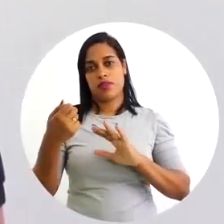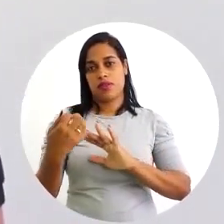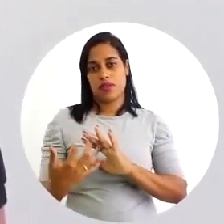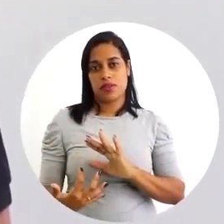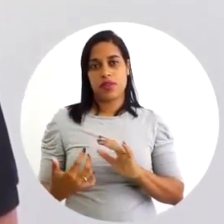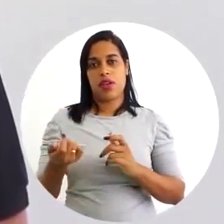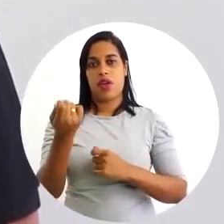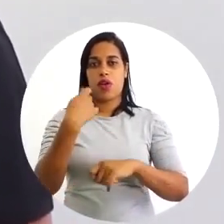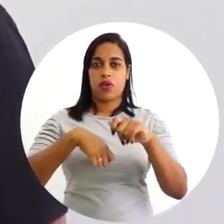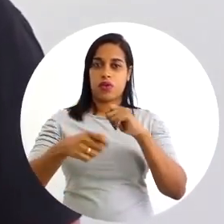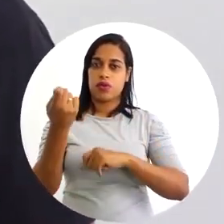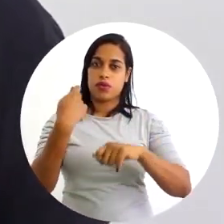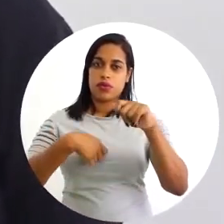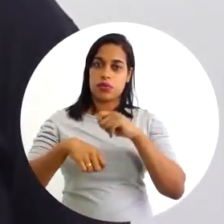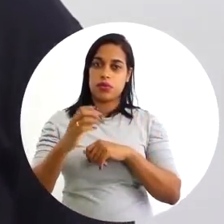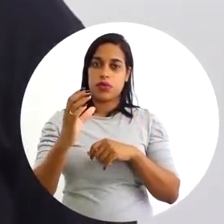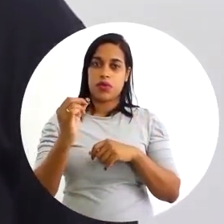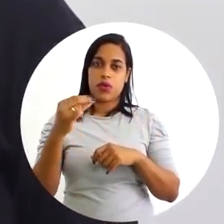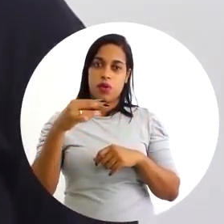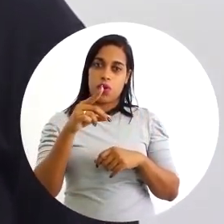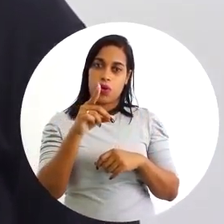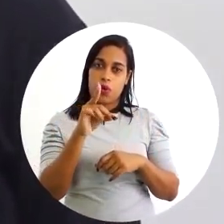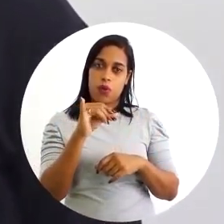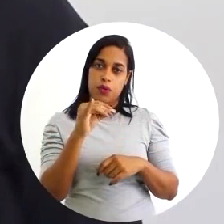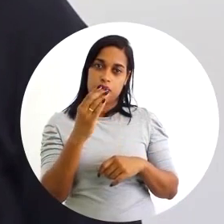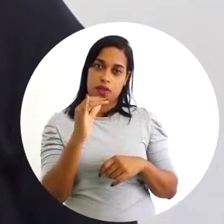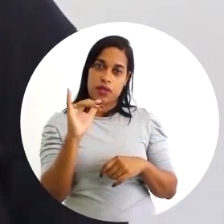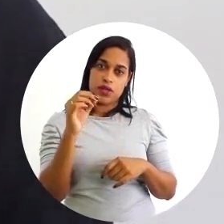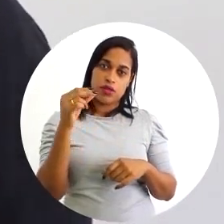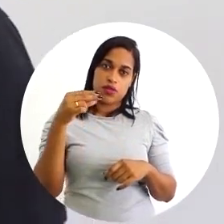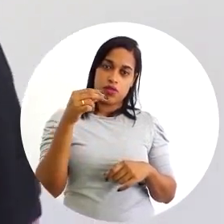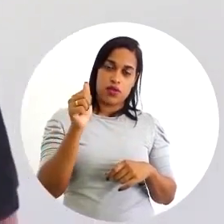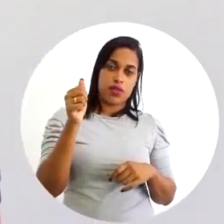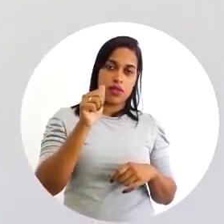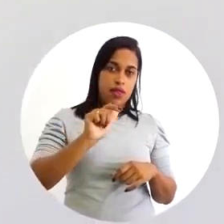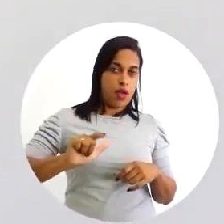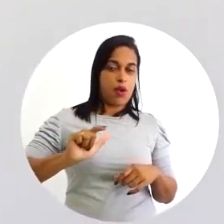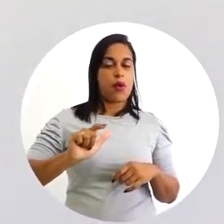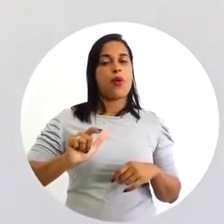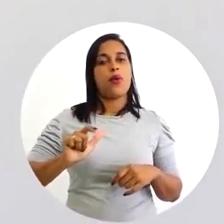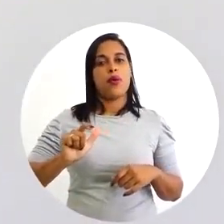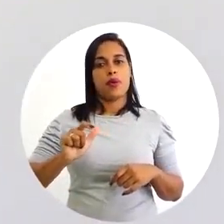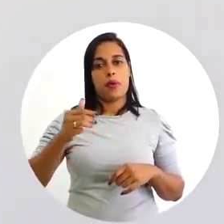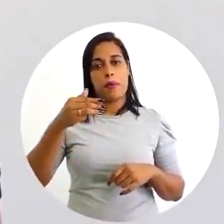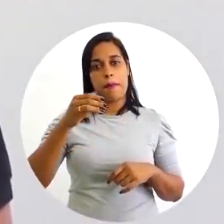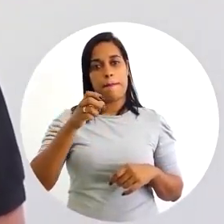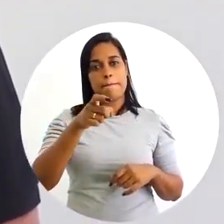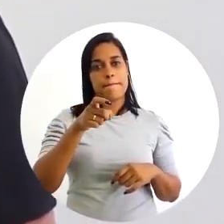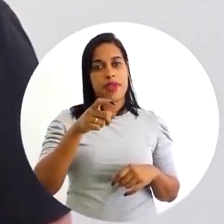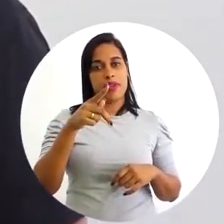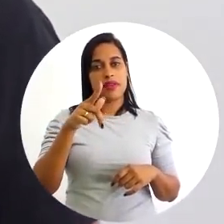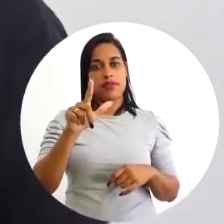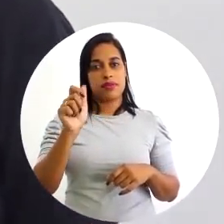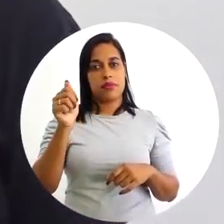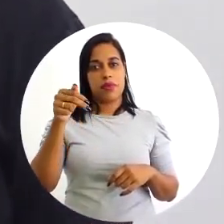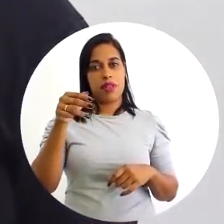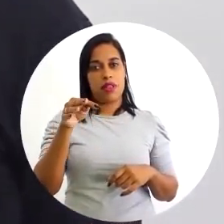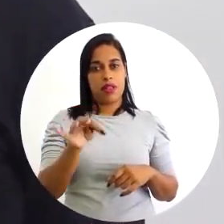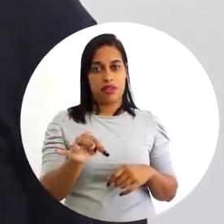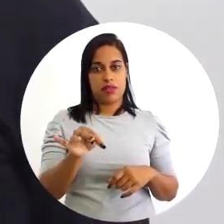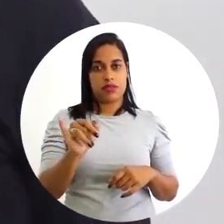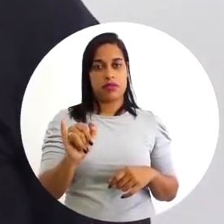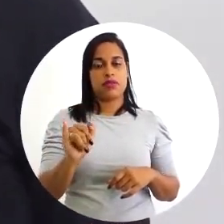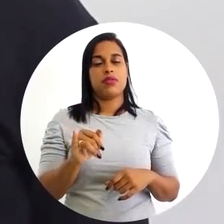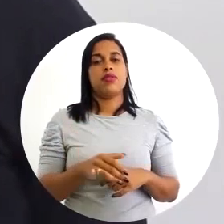sobre economy conditional may explain. Então, é por causa das condições econômicas